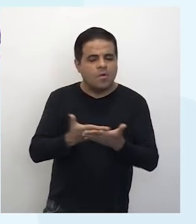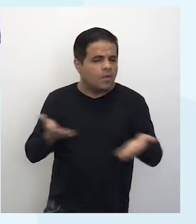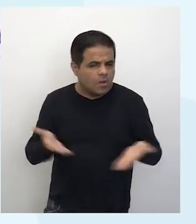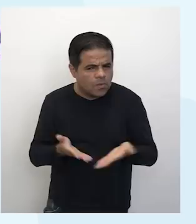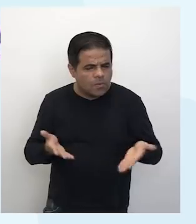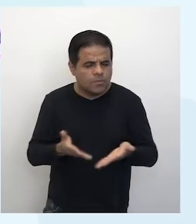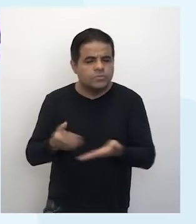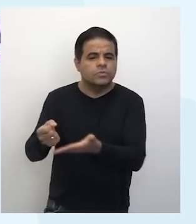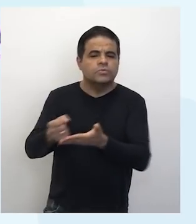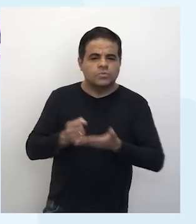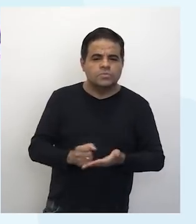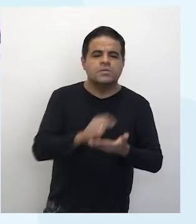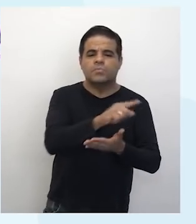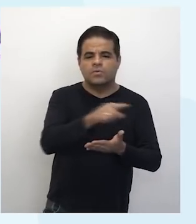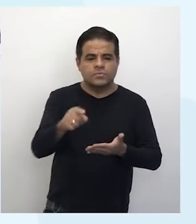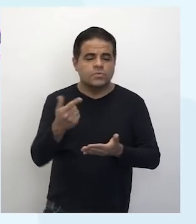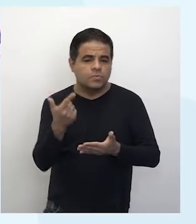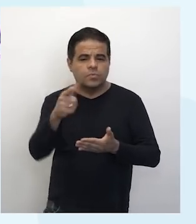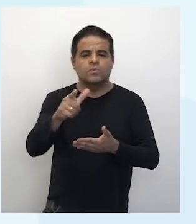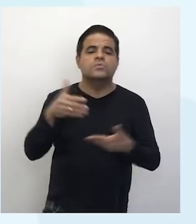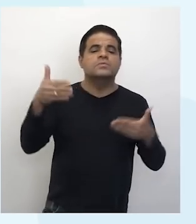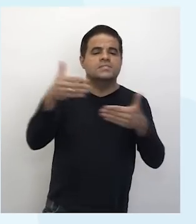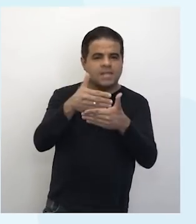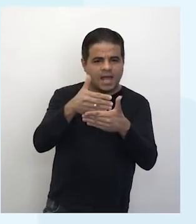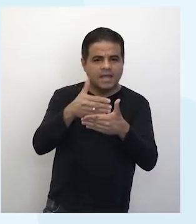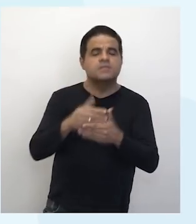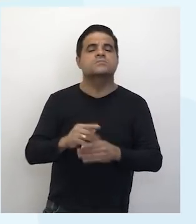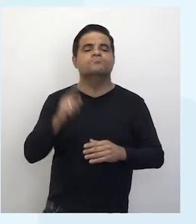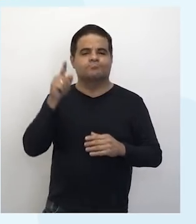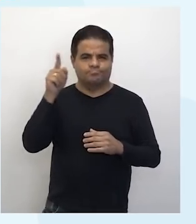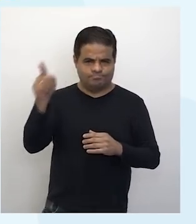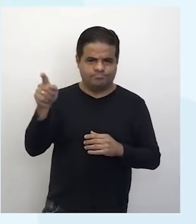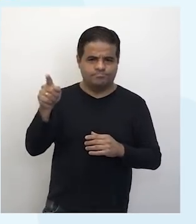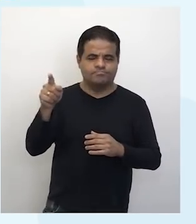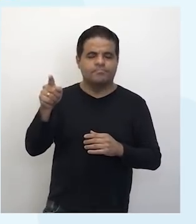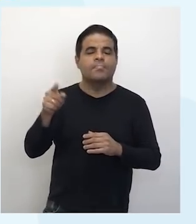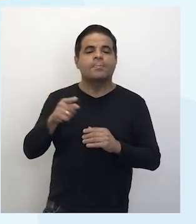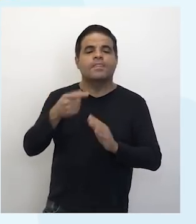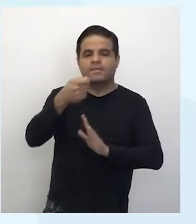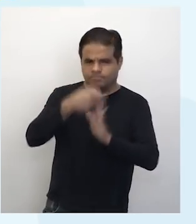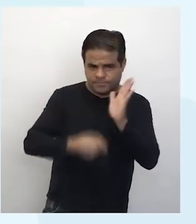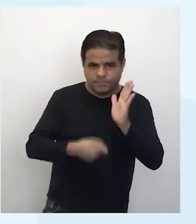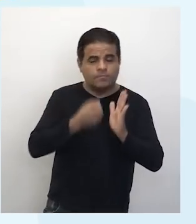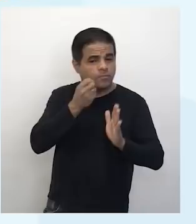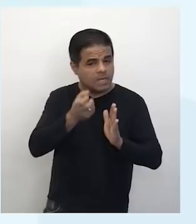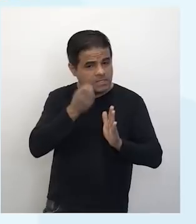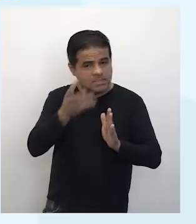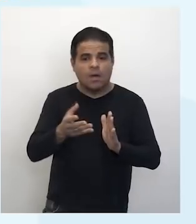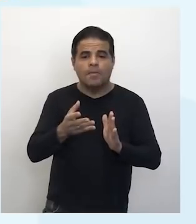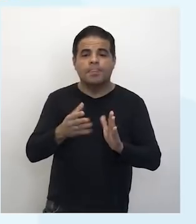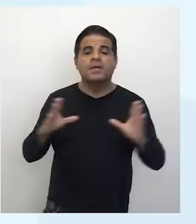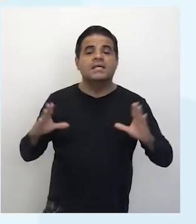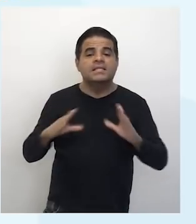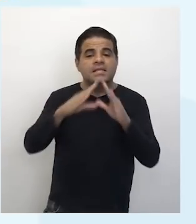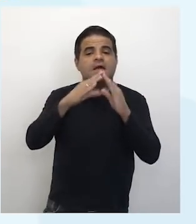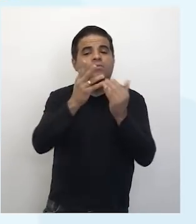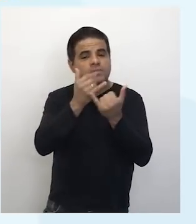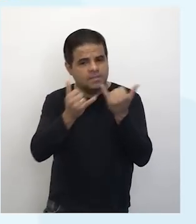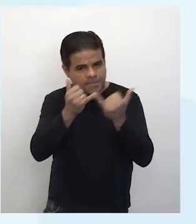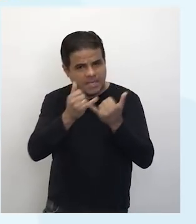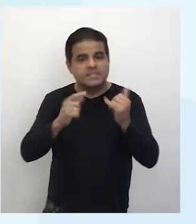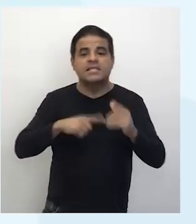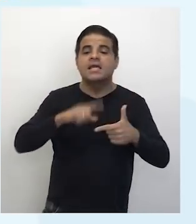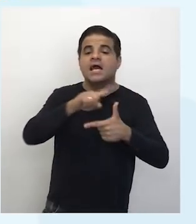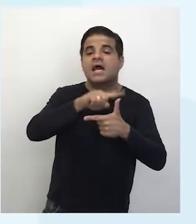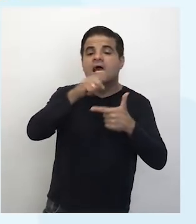trouxe aqui para vocês, ó, no próximo slide, essa denotação. Bom, ó, triângulos semelhantes